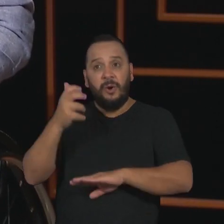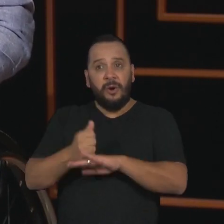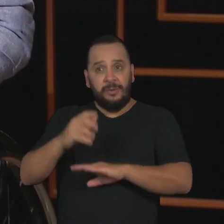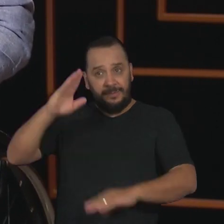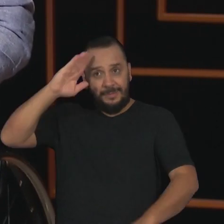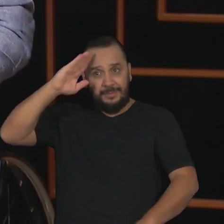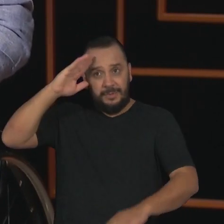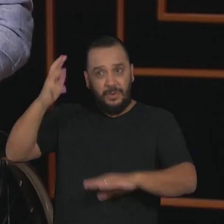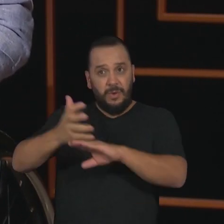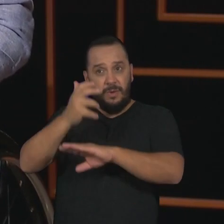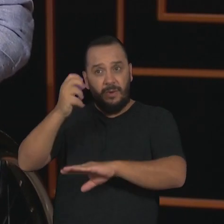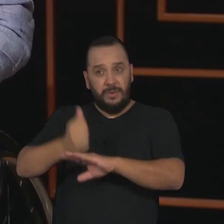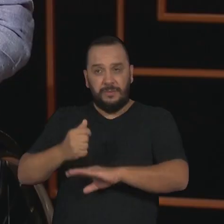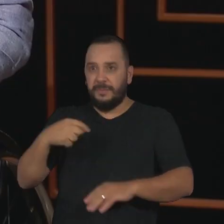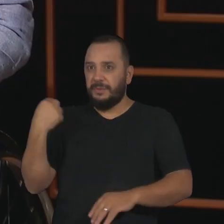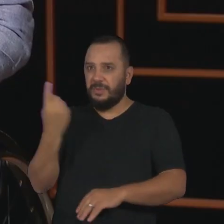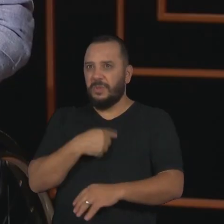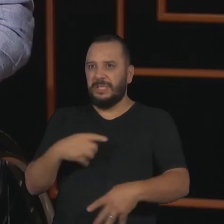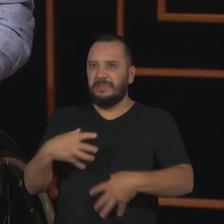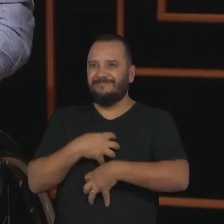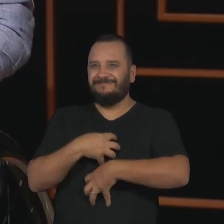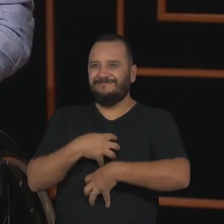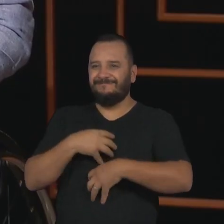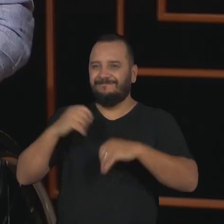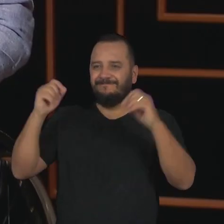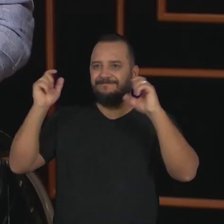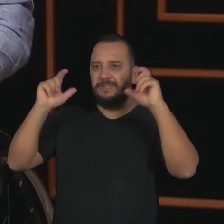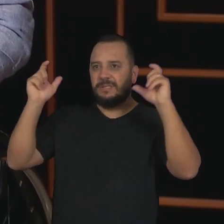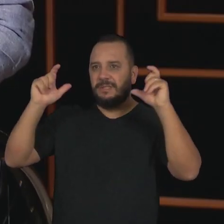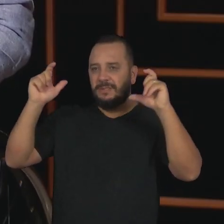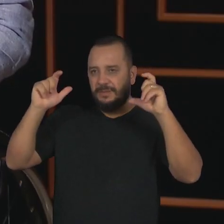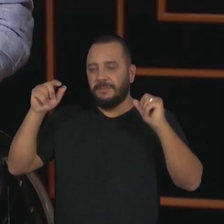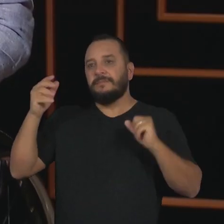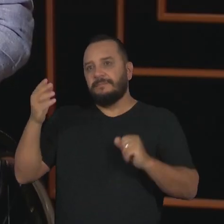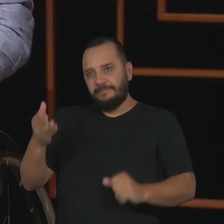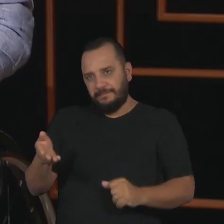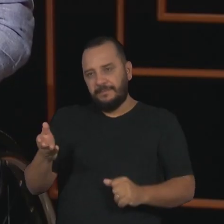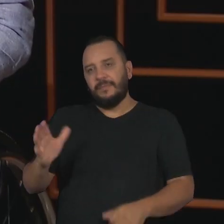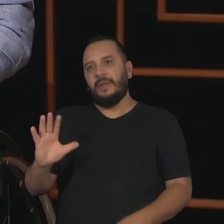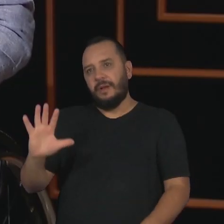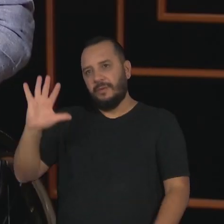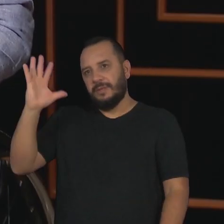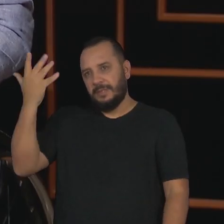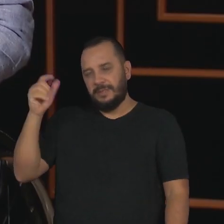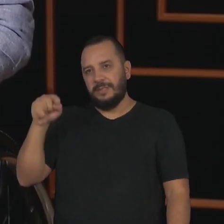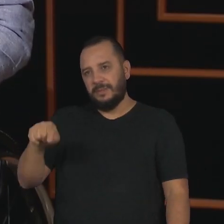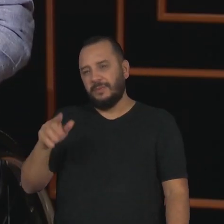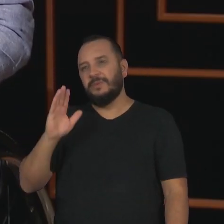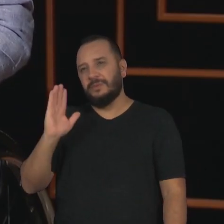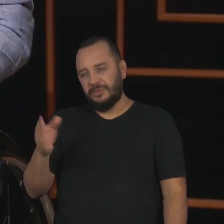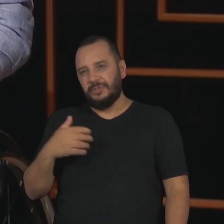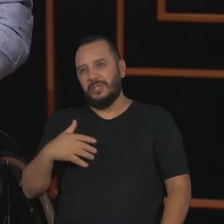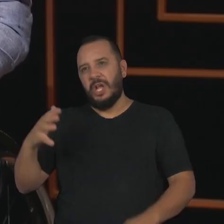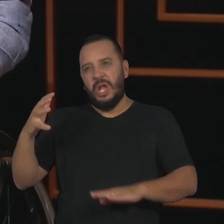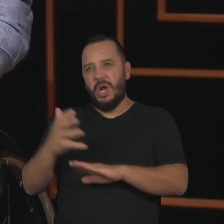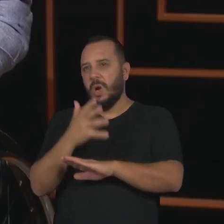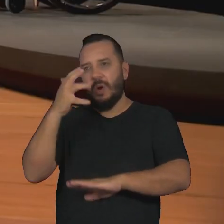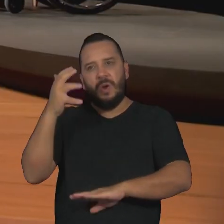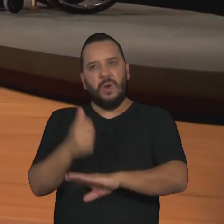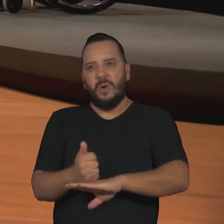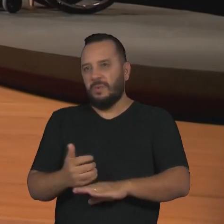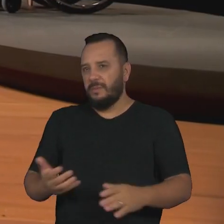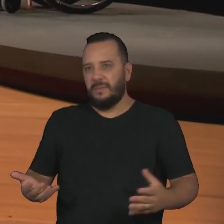obviamente, todos nós ficamos impactados com esse ato, estelionato puro,